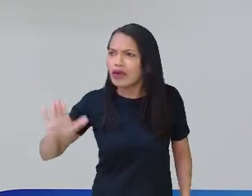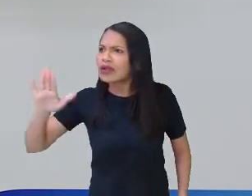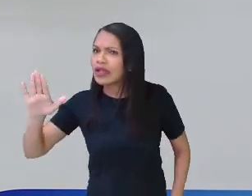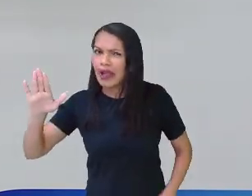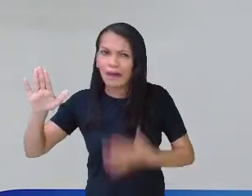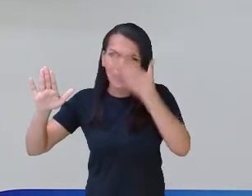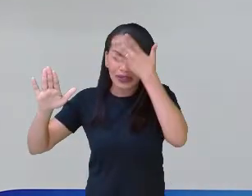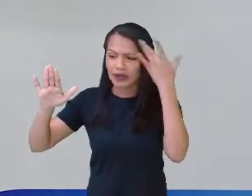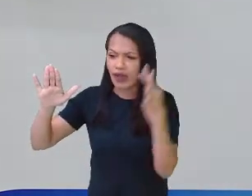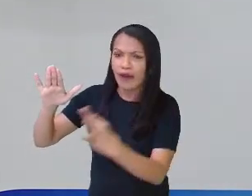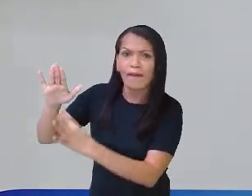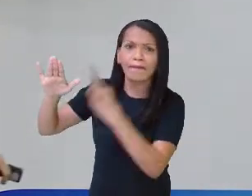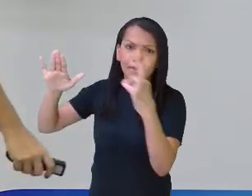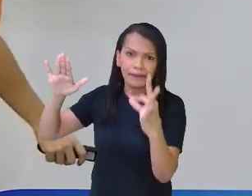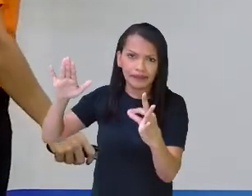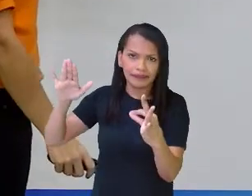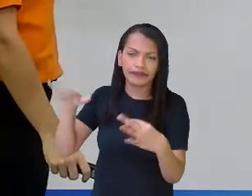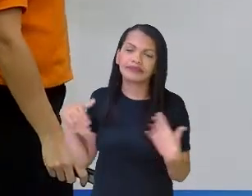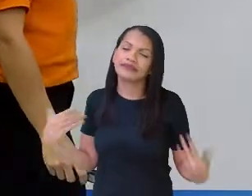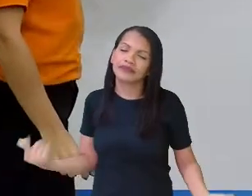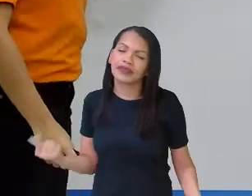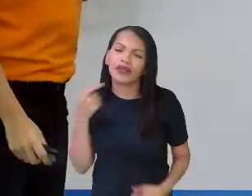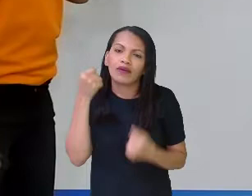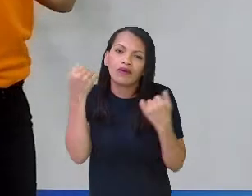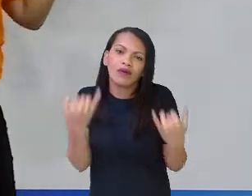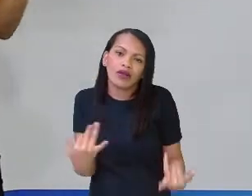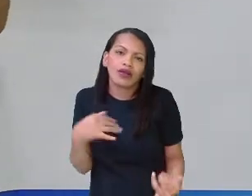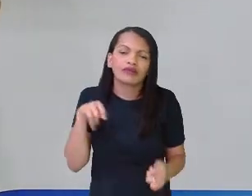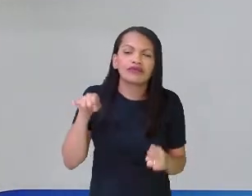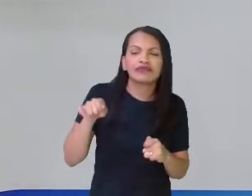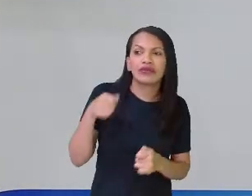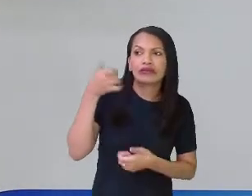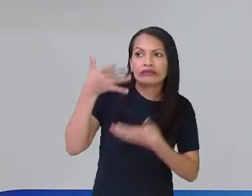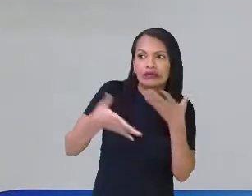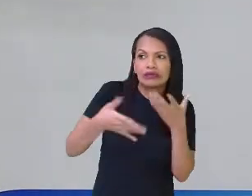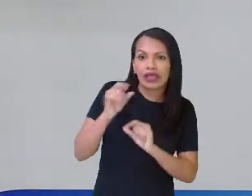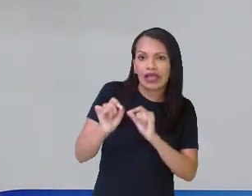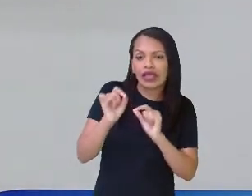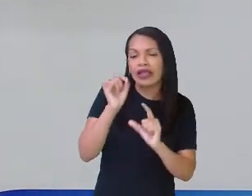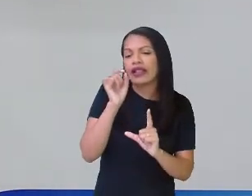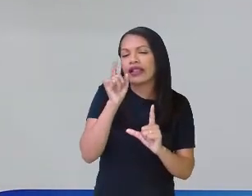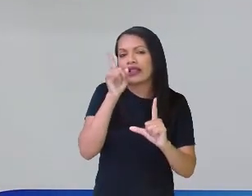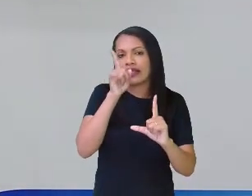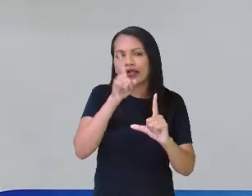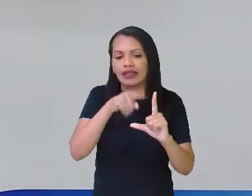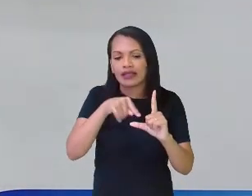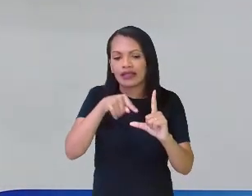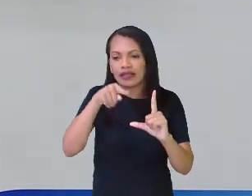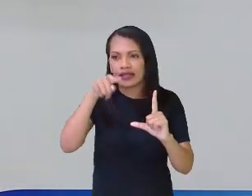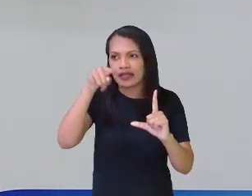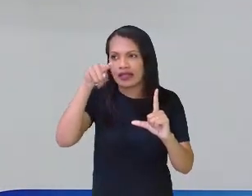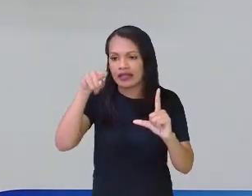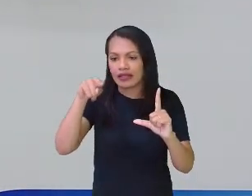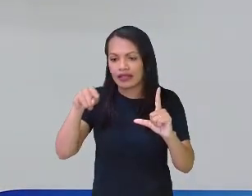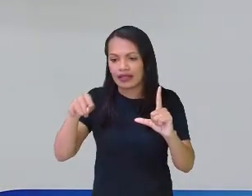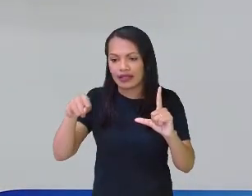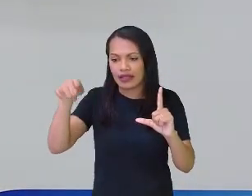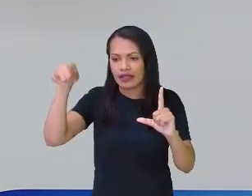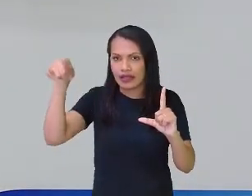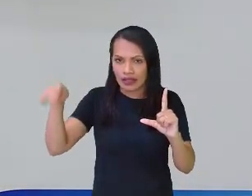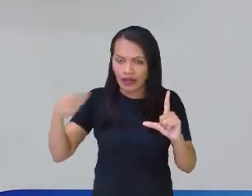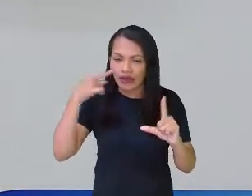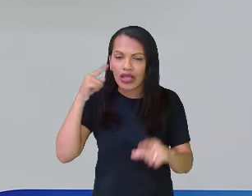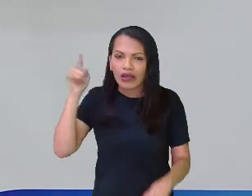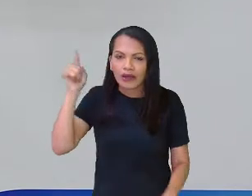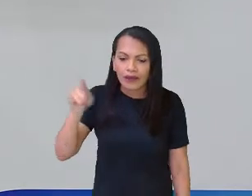acompanhamento. Normalmente, quando a gente fala de gráfico de linha, a gente está se referindo mais a um acompanhamento de